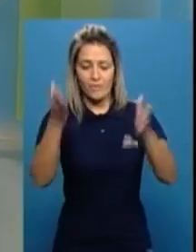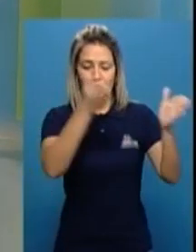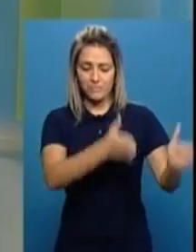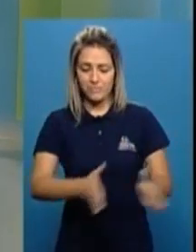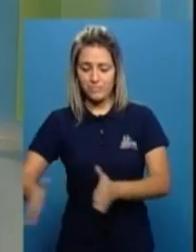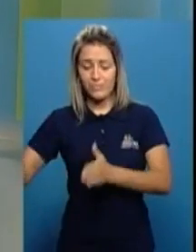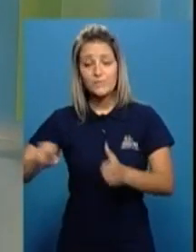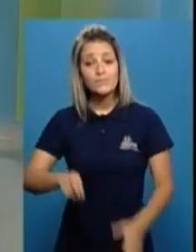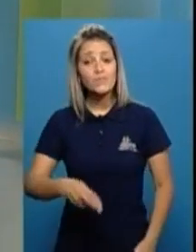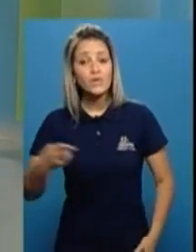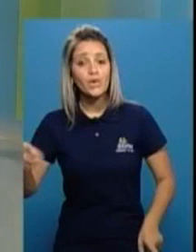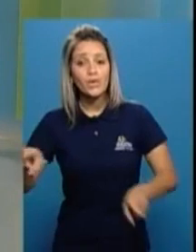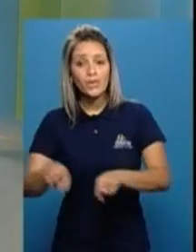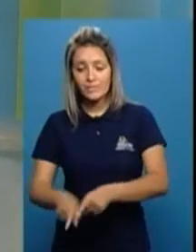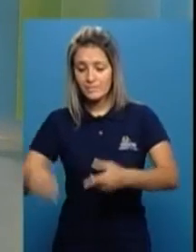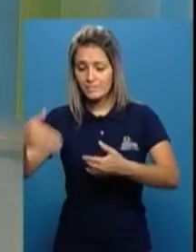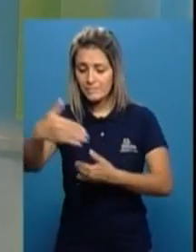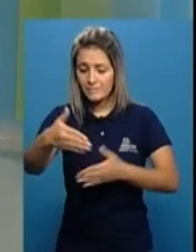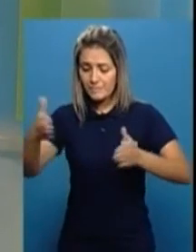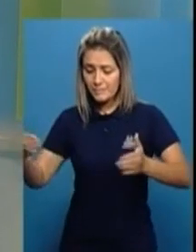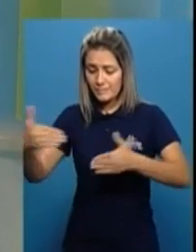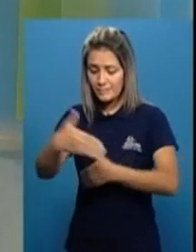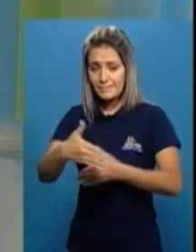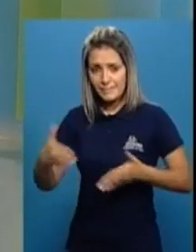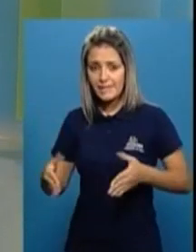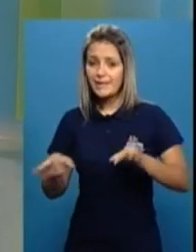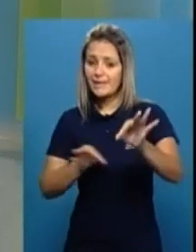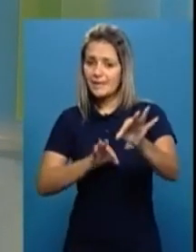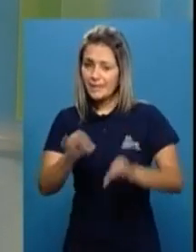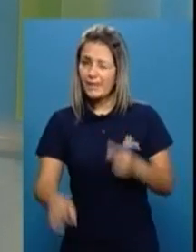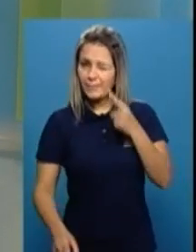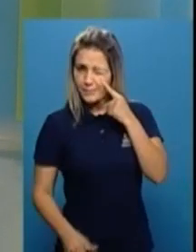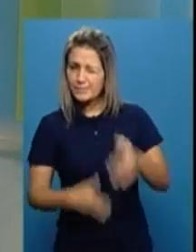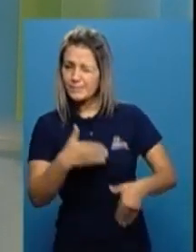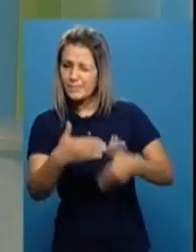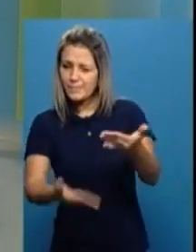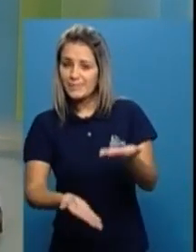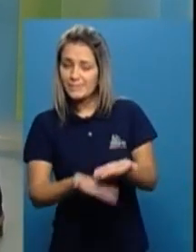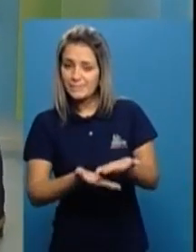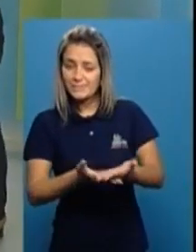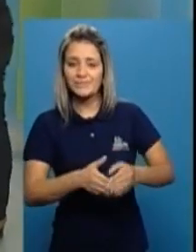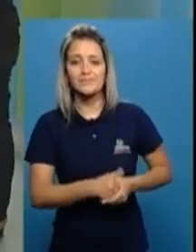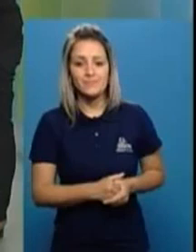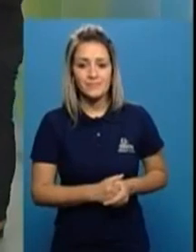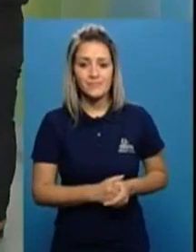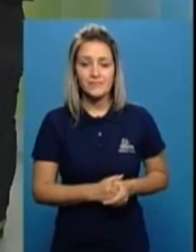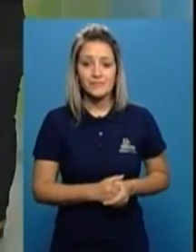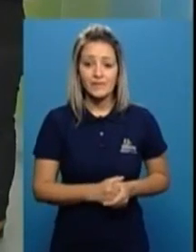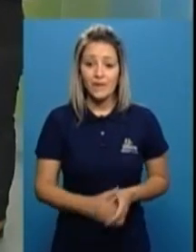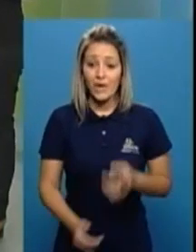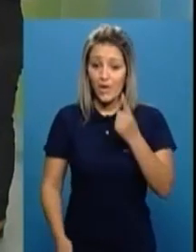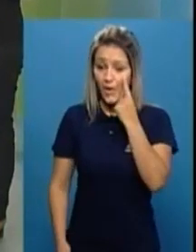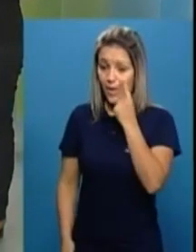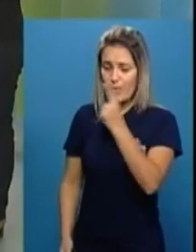em lotes e por projetos. Um assunto que nós veremos na sequência. E aqui do outro